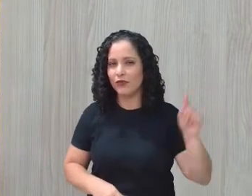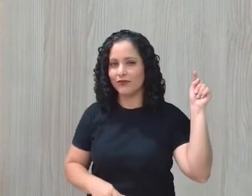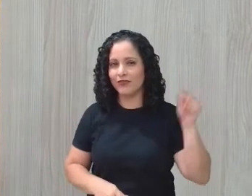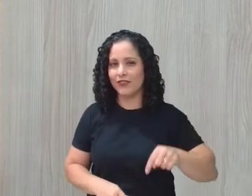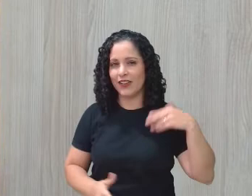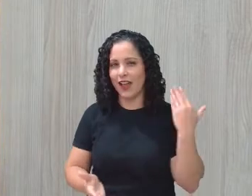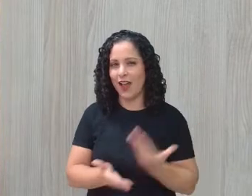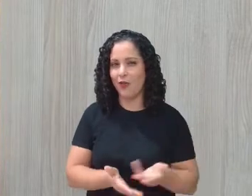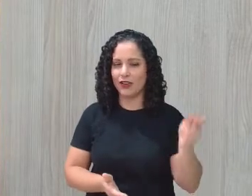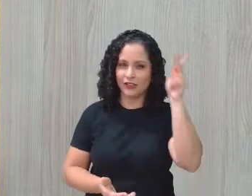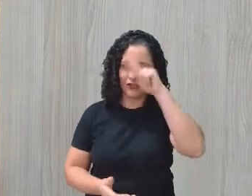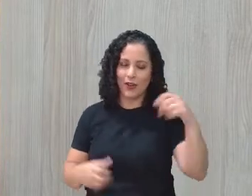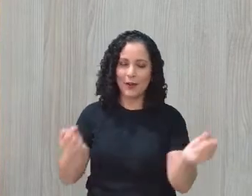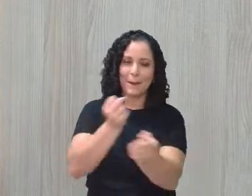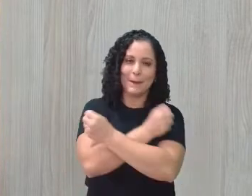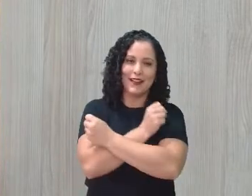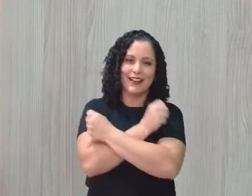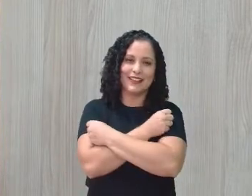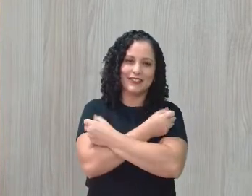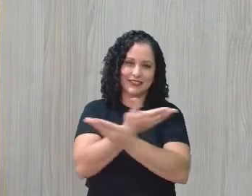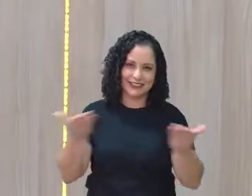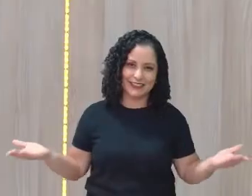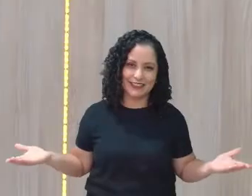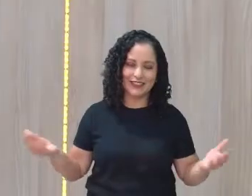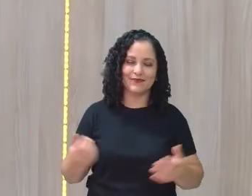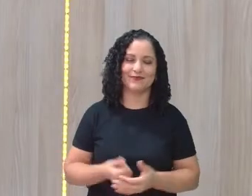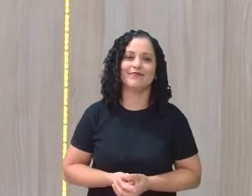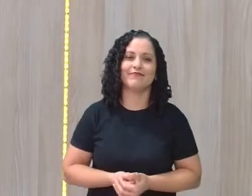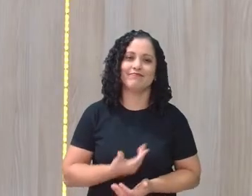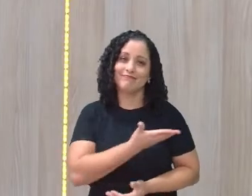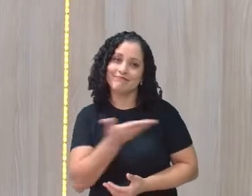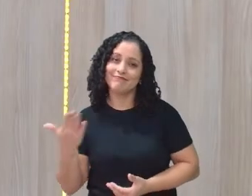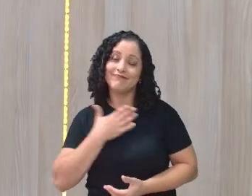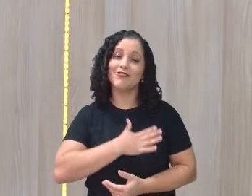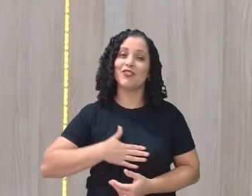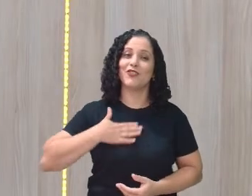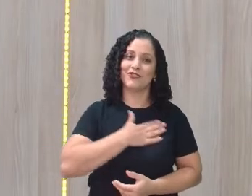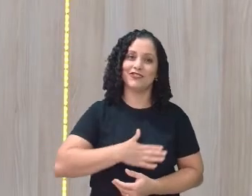Top de História, viu? Um forte abraço, galera. Espero que vocês tenham